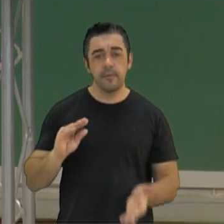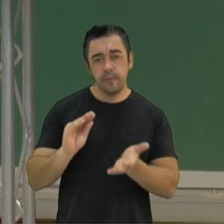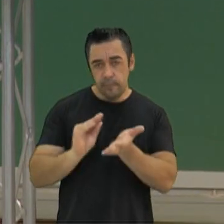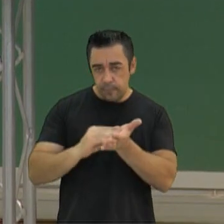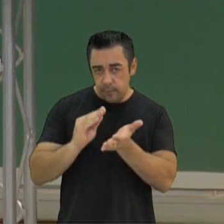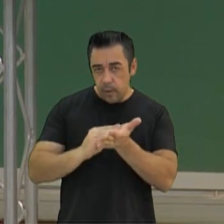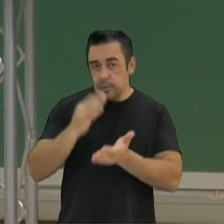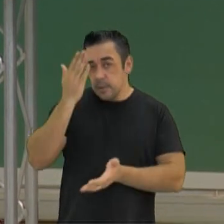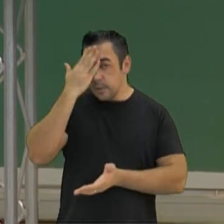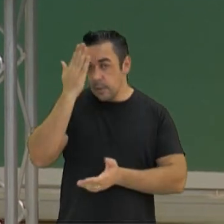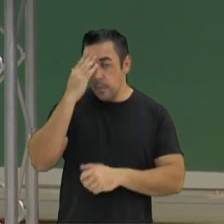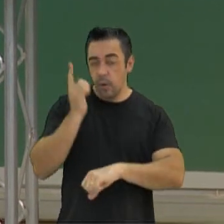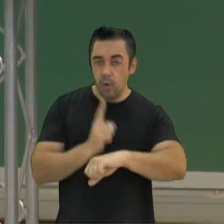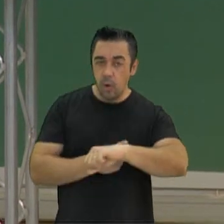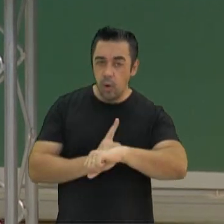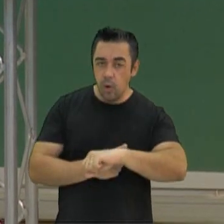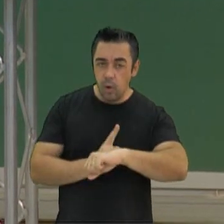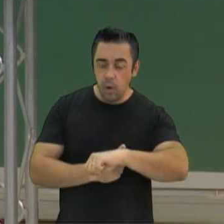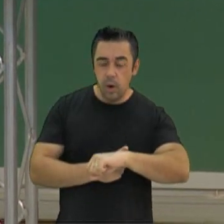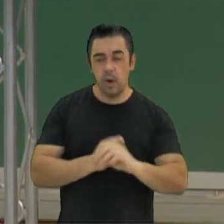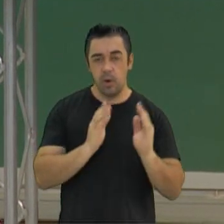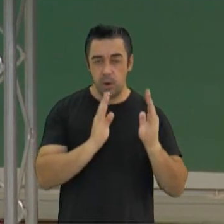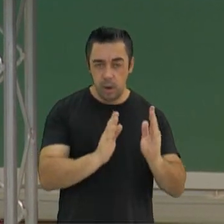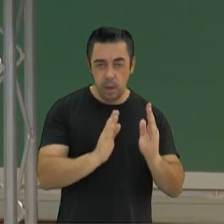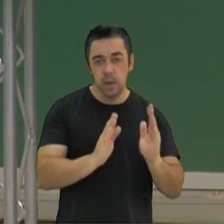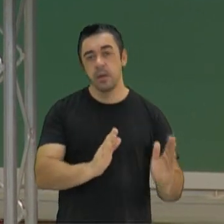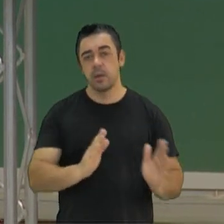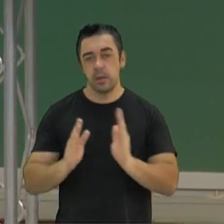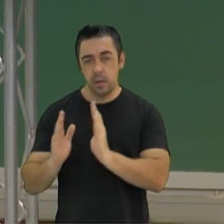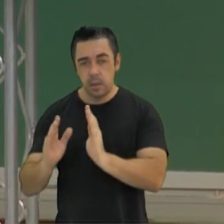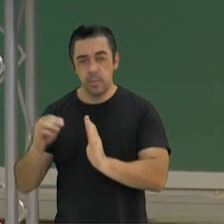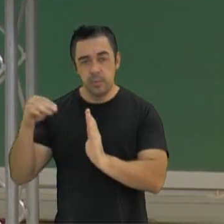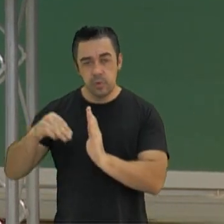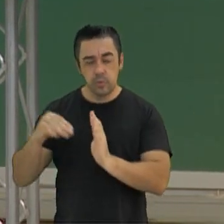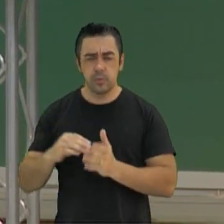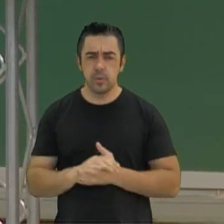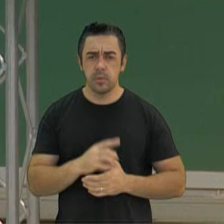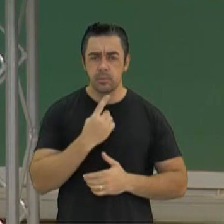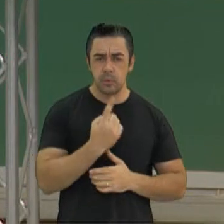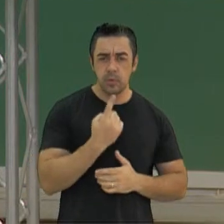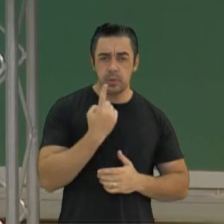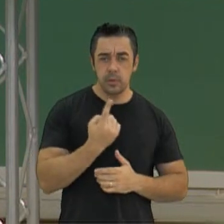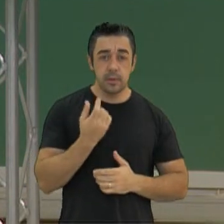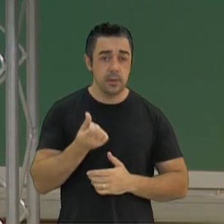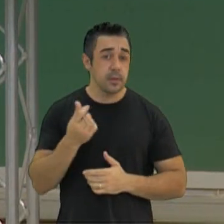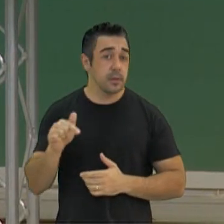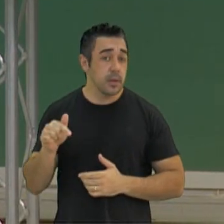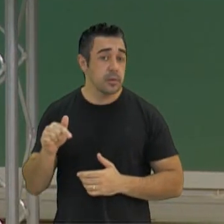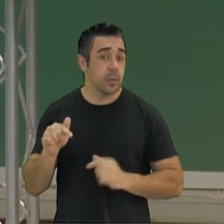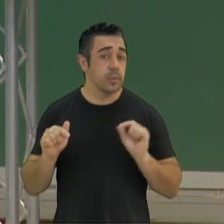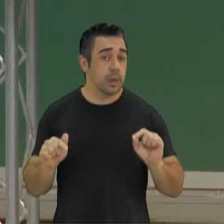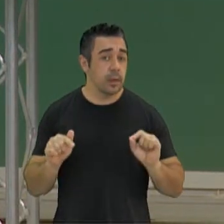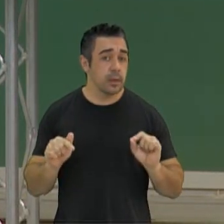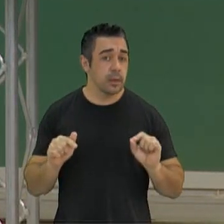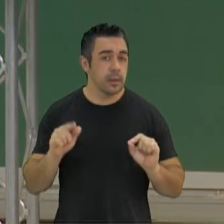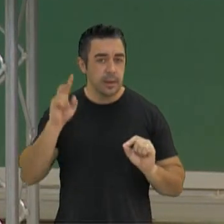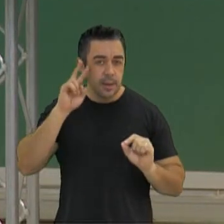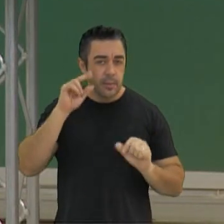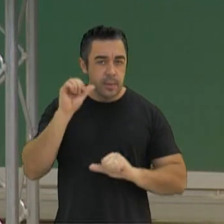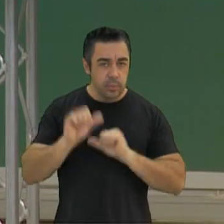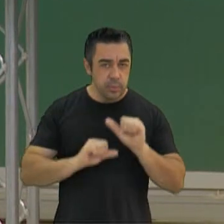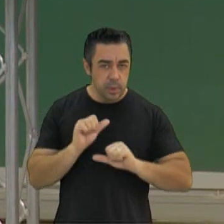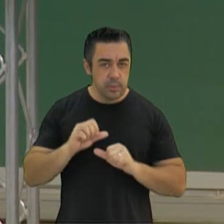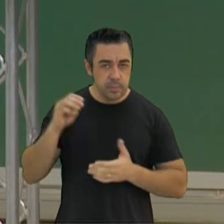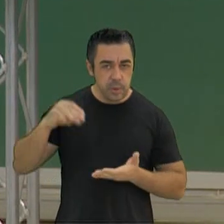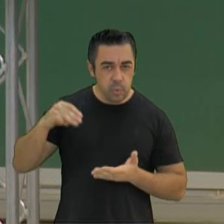O horário tem que ter o quê? Tem que ter hora e tem que ter minuto. Esse 1167 é o quê? Lembra que nós transformamos tudo em